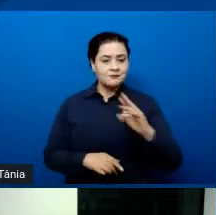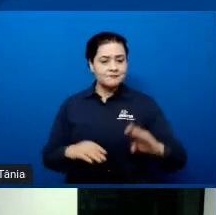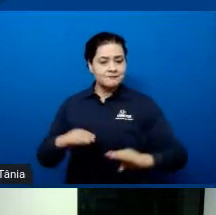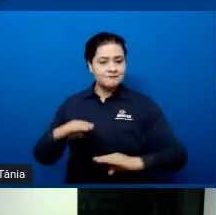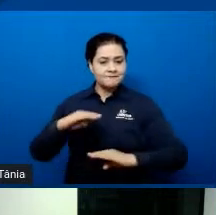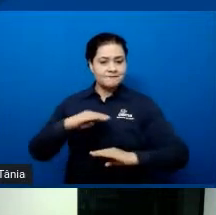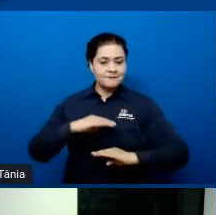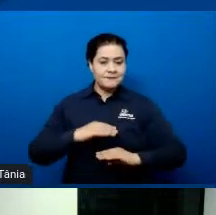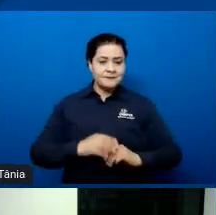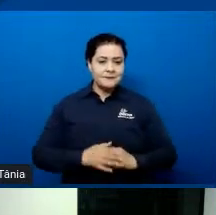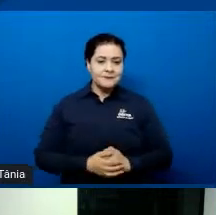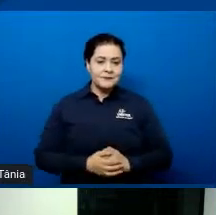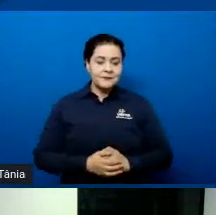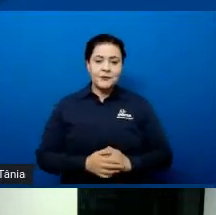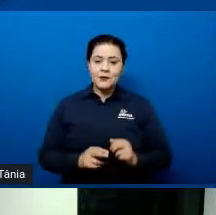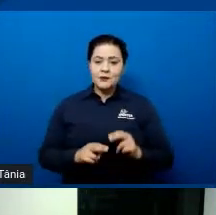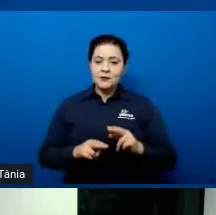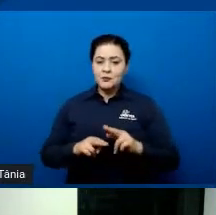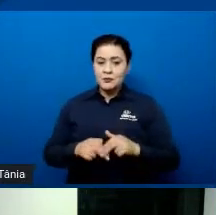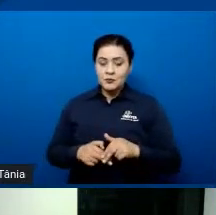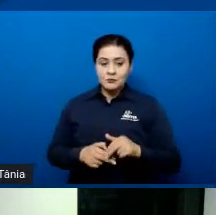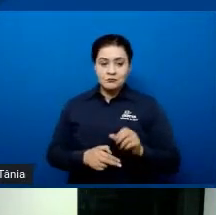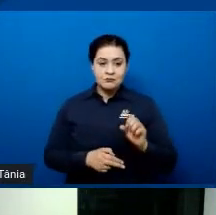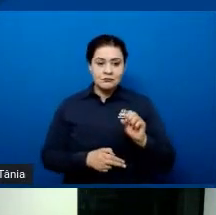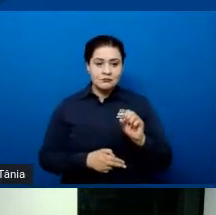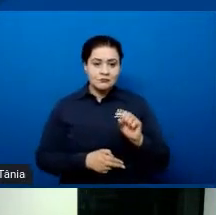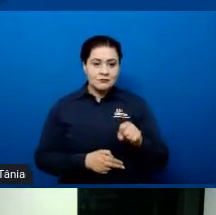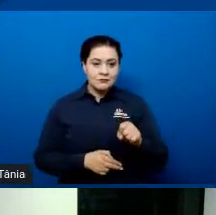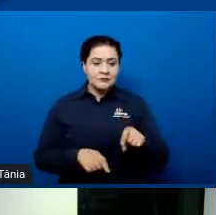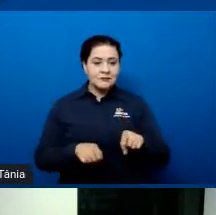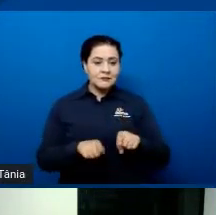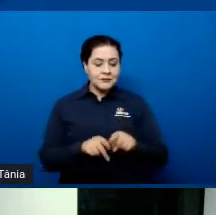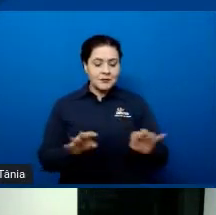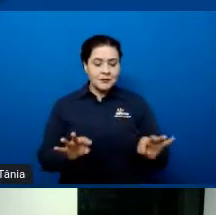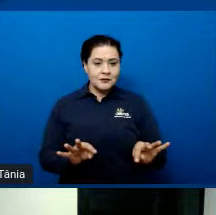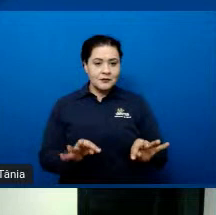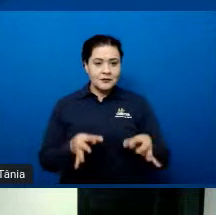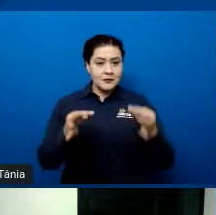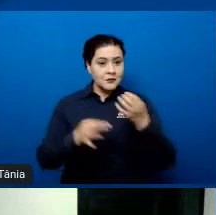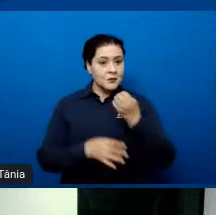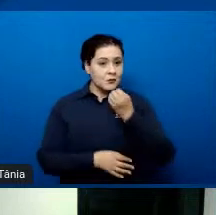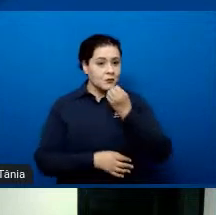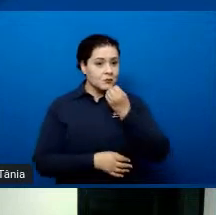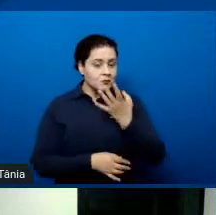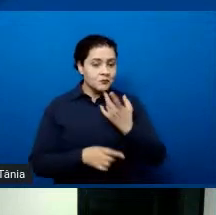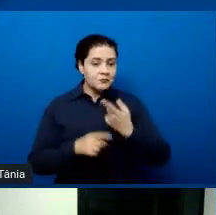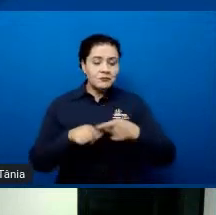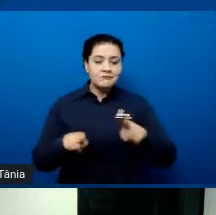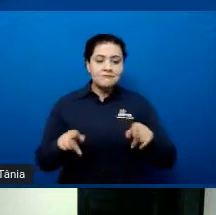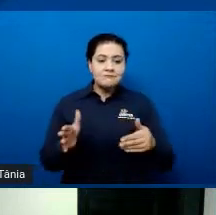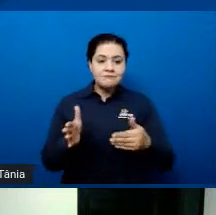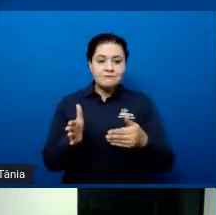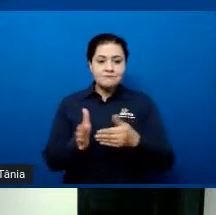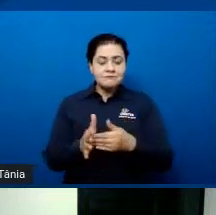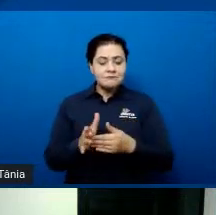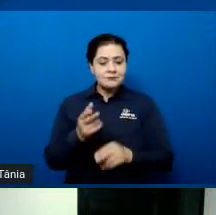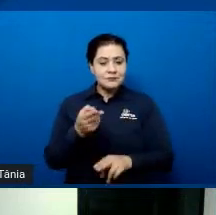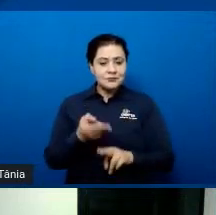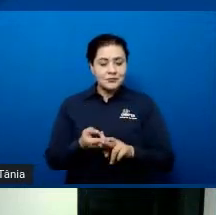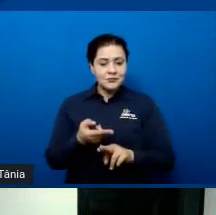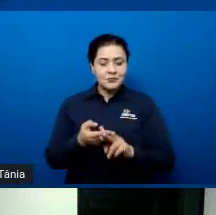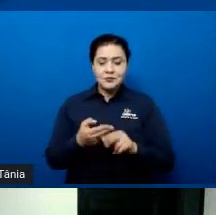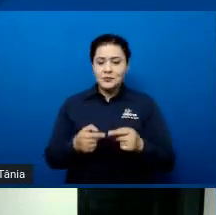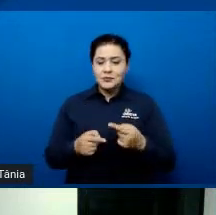satisfatório. Tá? Então, assim, é uma tecnologia extremamente boa, mas ela limita um pouco do uso, né, por